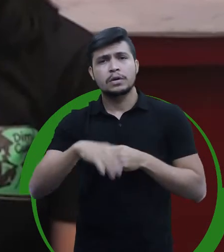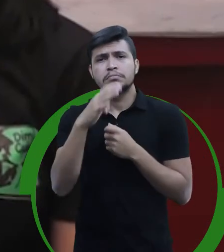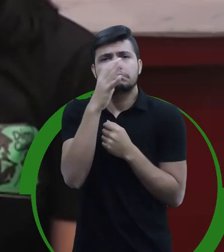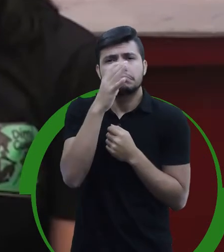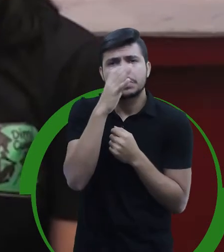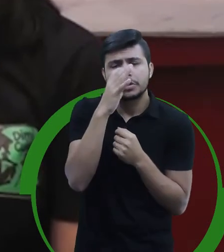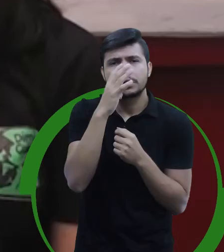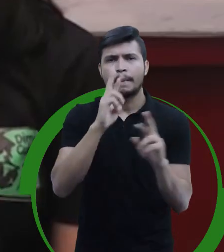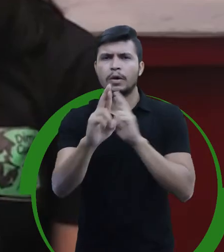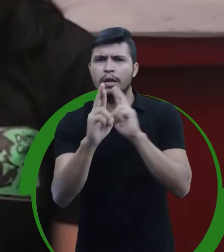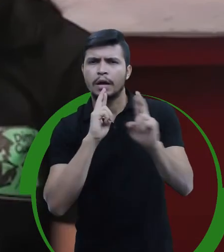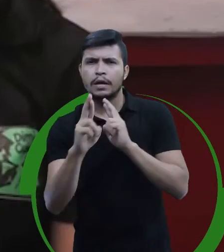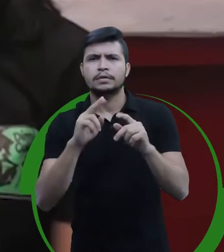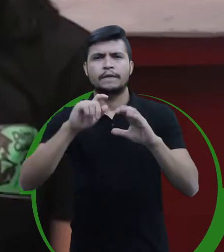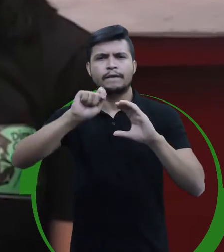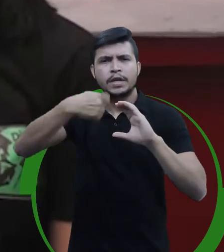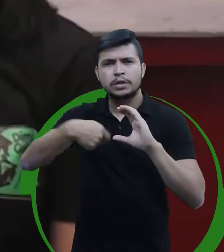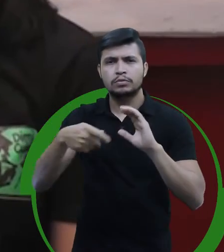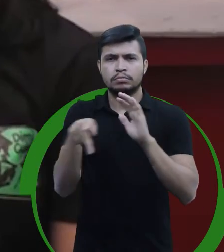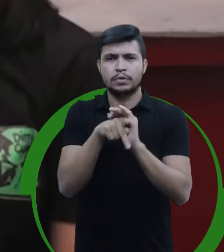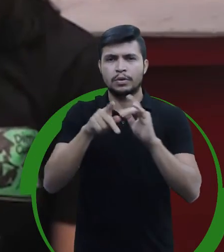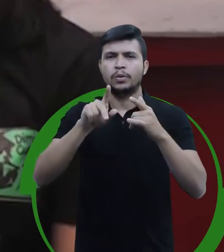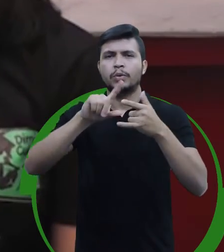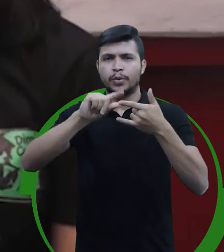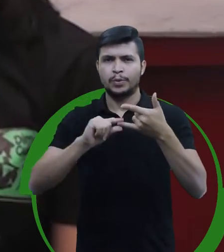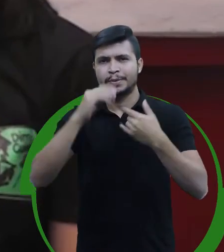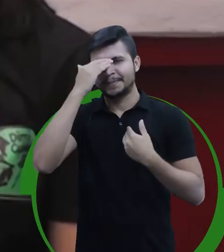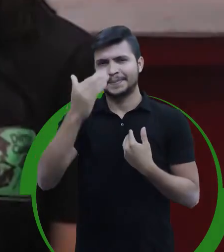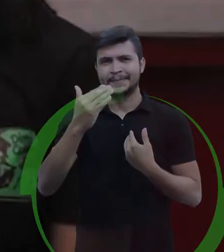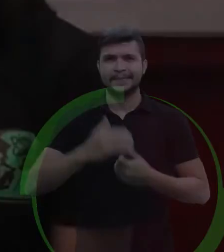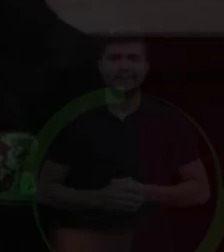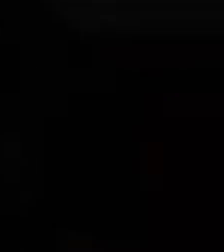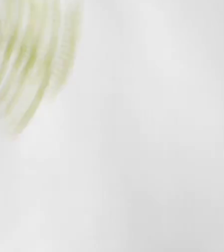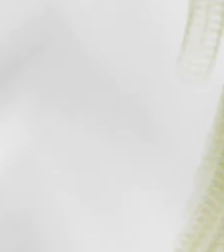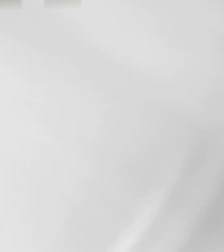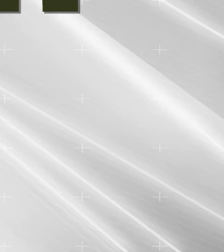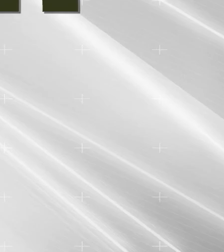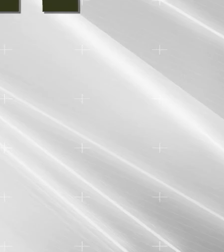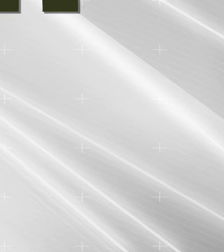reportagens, vídeos no nosso canal do YouTube. Obrigada!